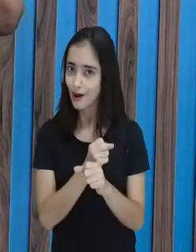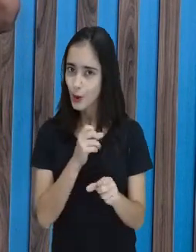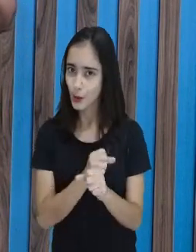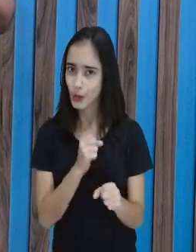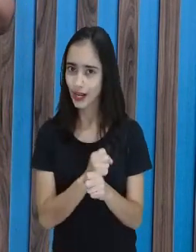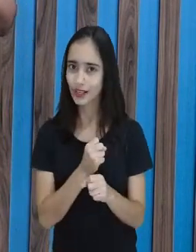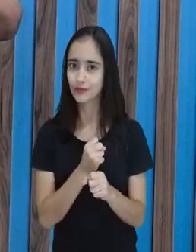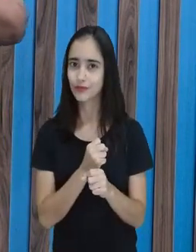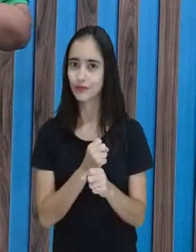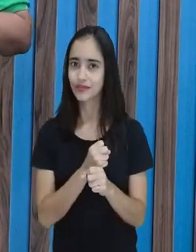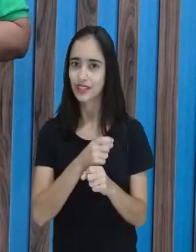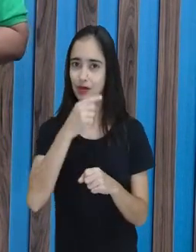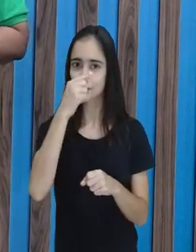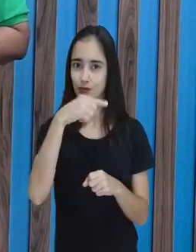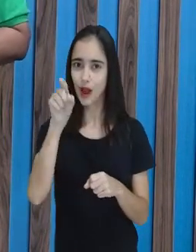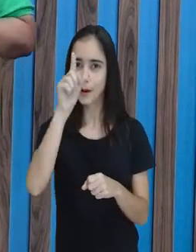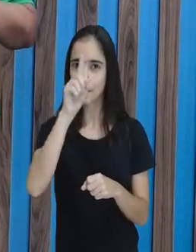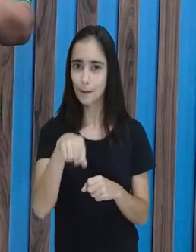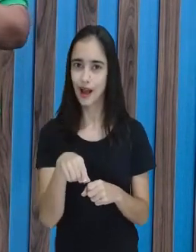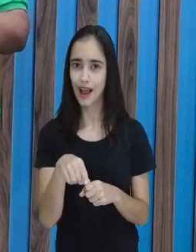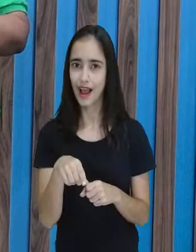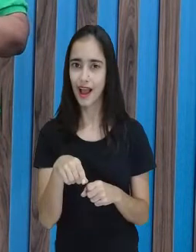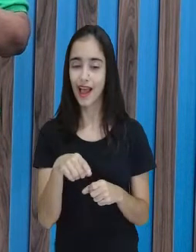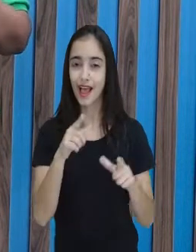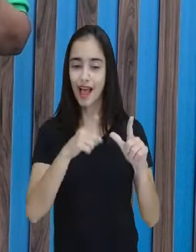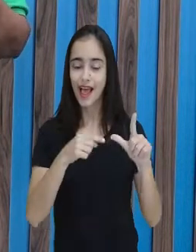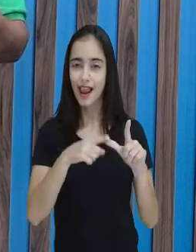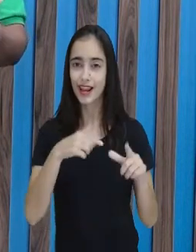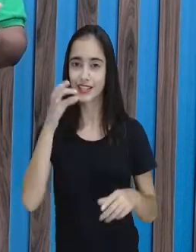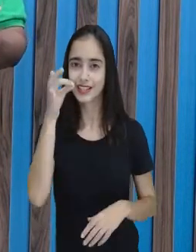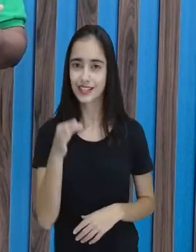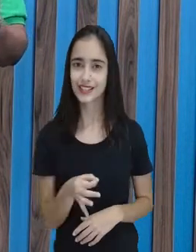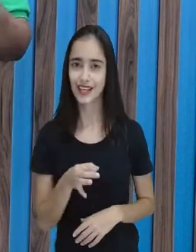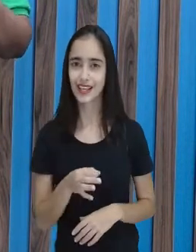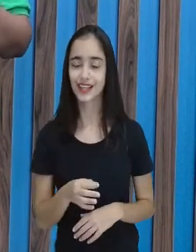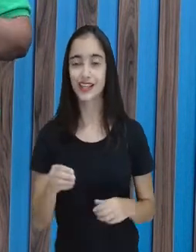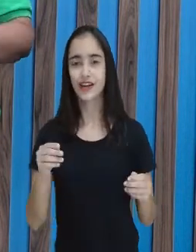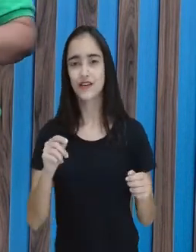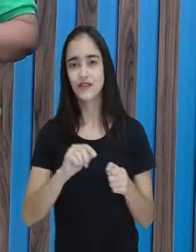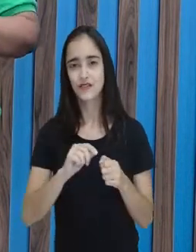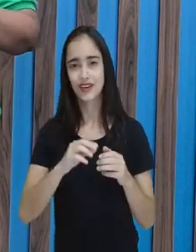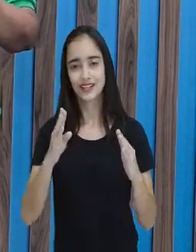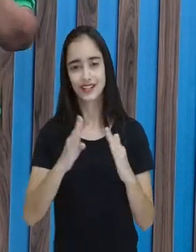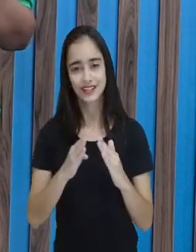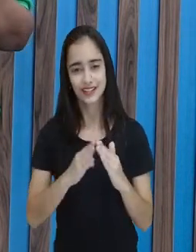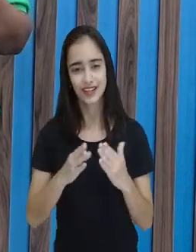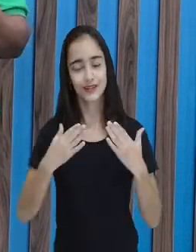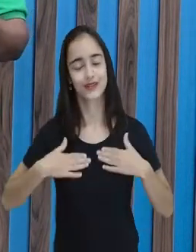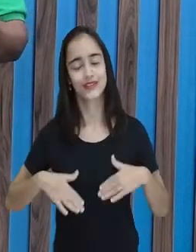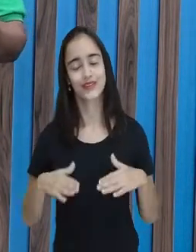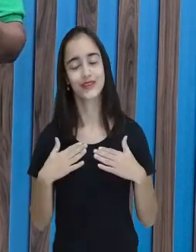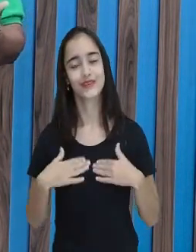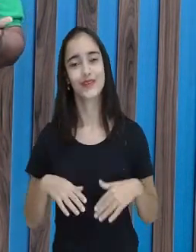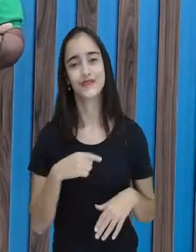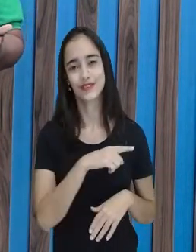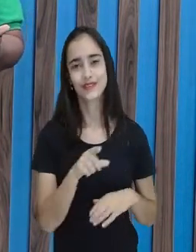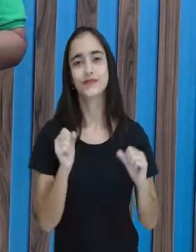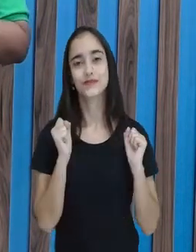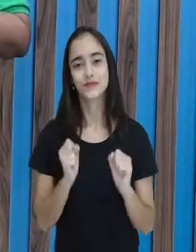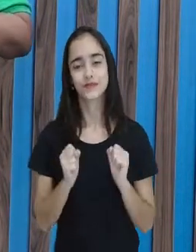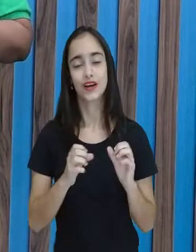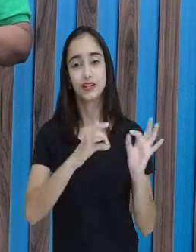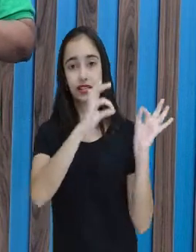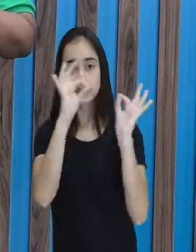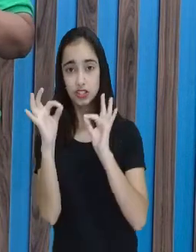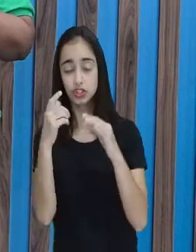e assinalar a questão correta. Façam em casa, com tranquilidade. Qualquer dúvida, vocês podem rever nossa aula no YouTube,